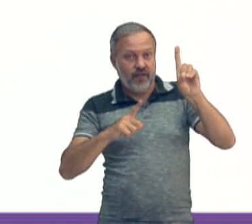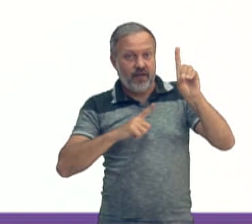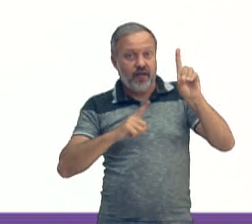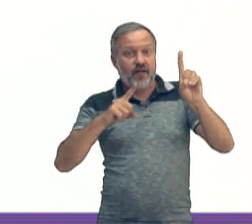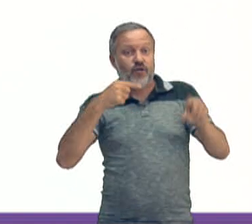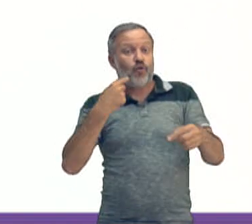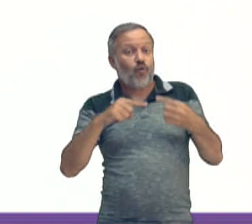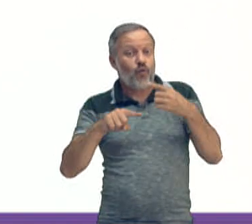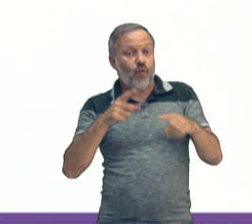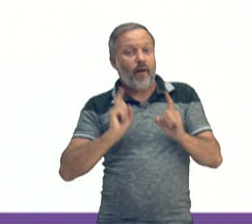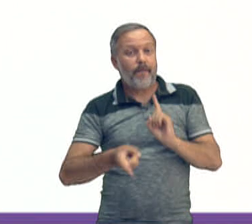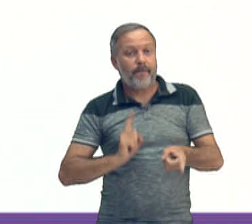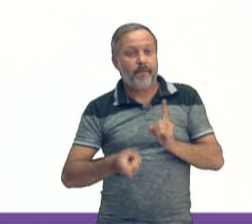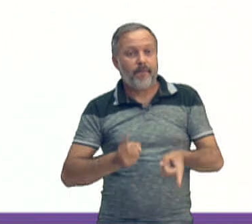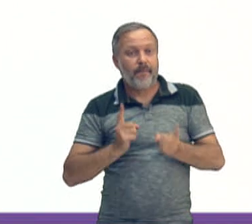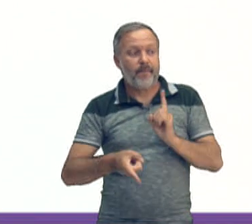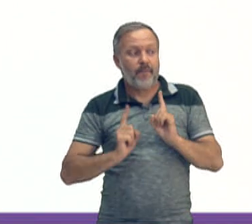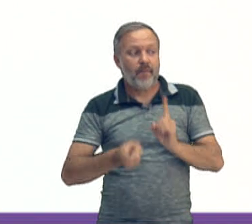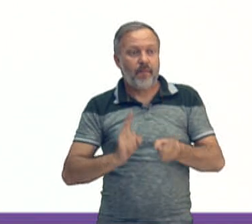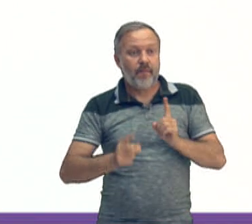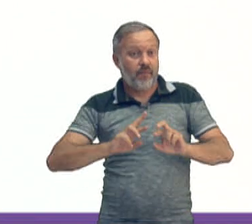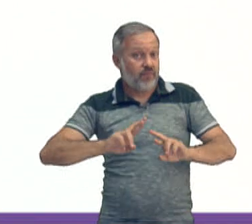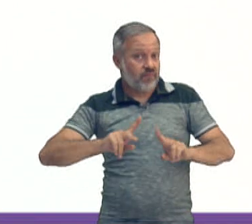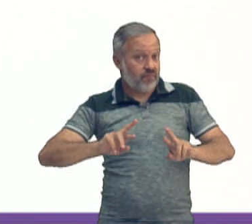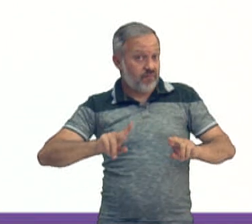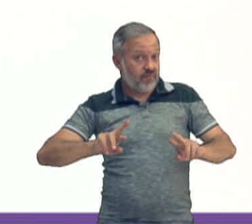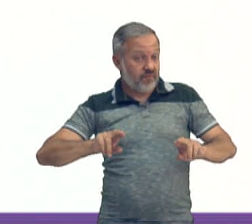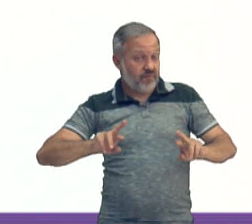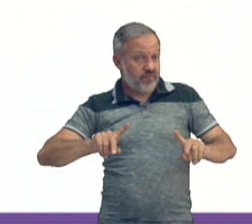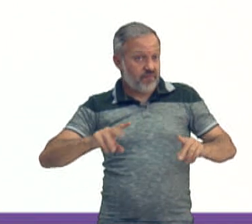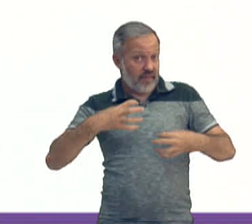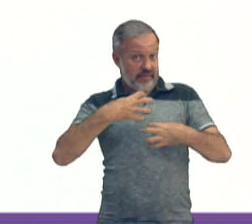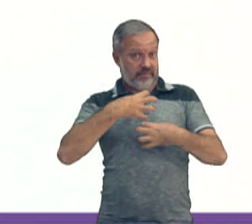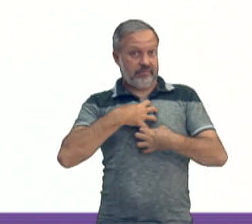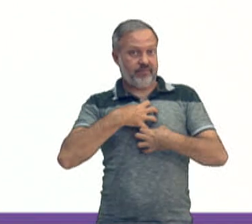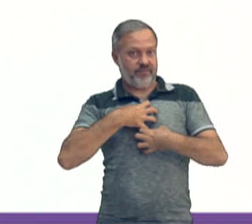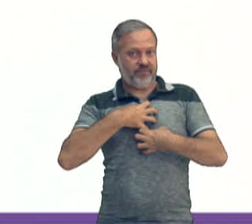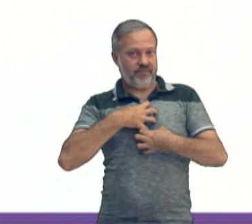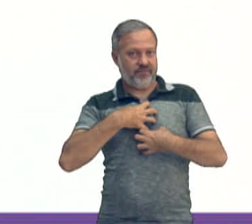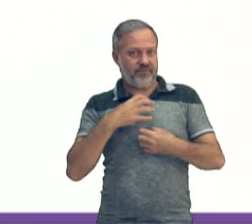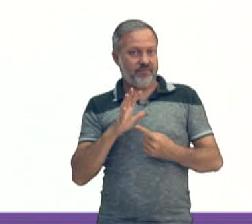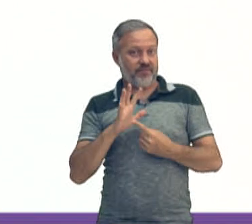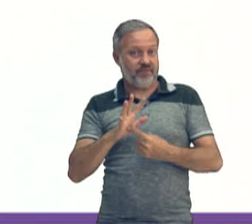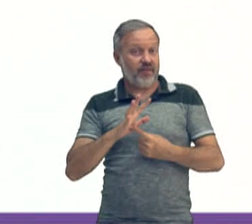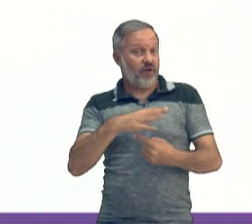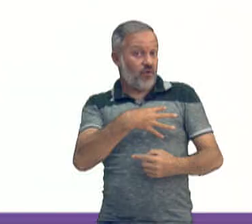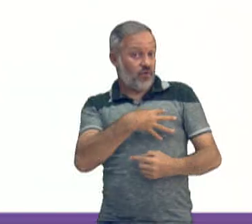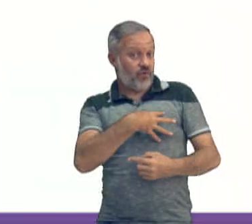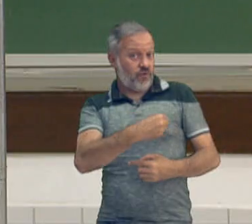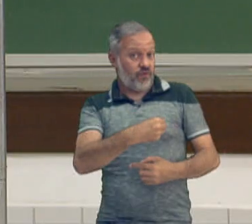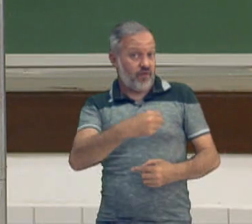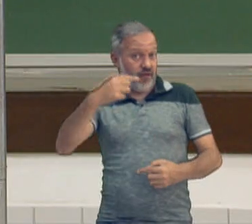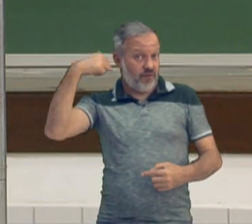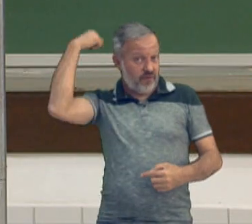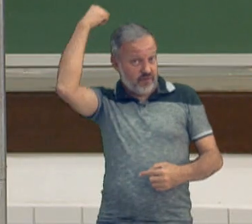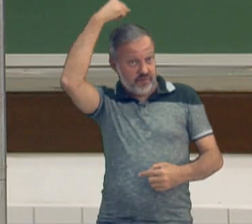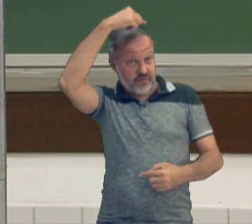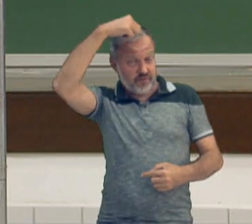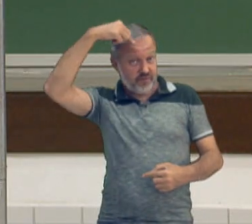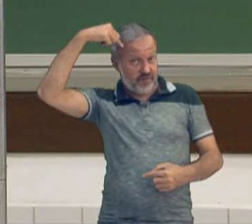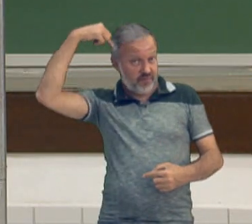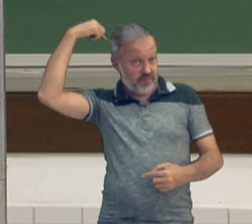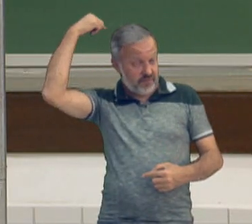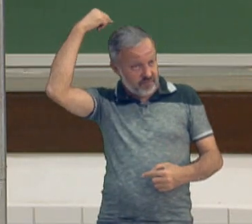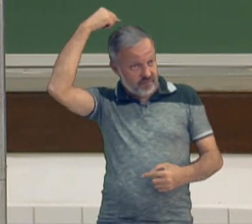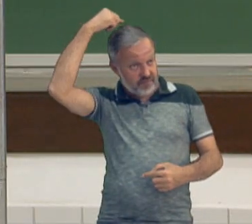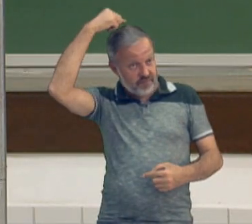uma batida diferenciada. A dança é a expressão da identidade do filho ou filha de santo. Você tem o pai de santo ou mãe